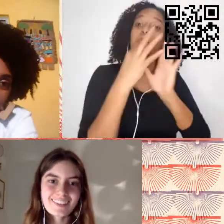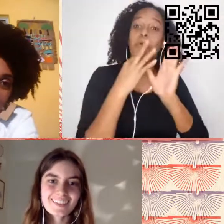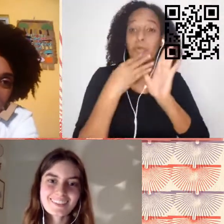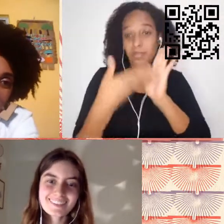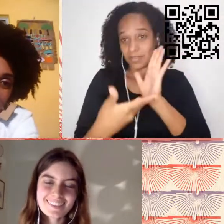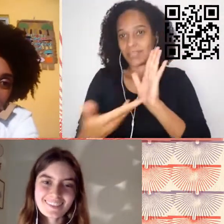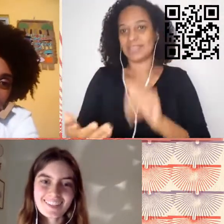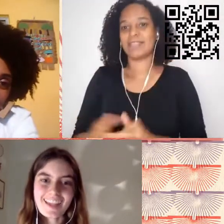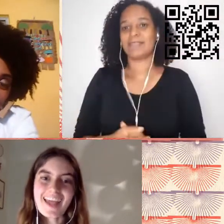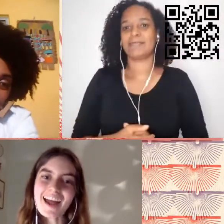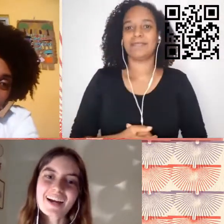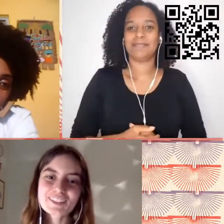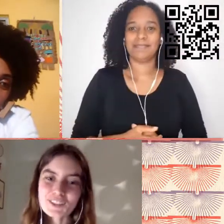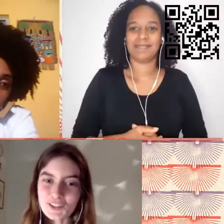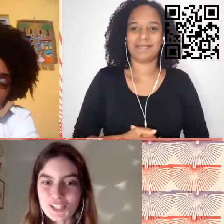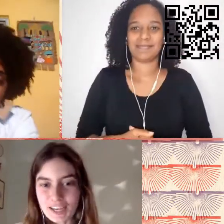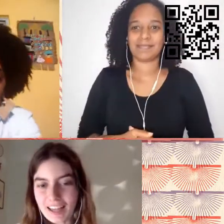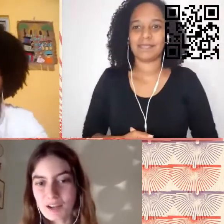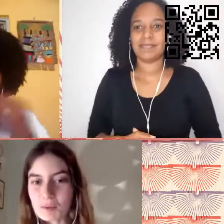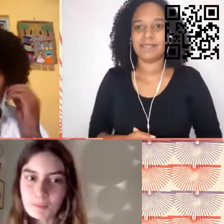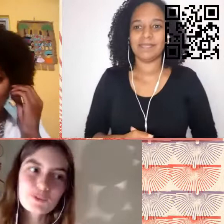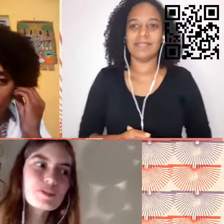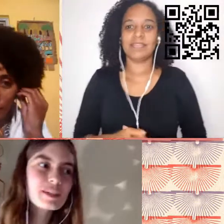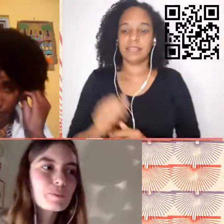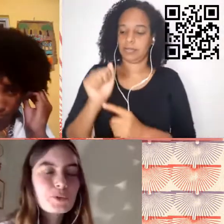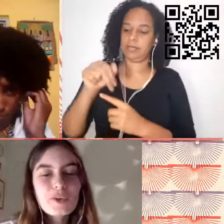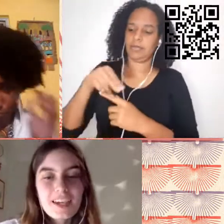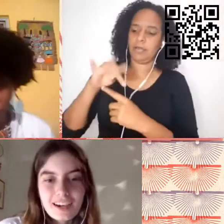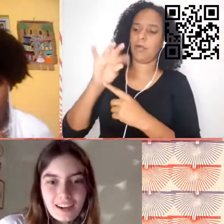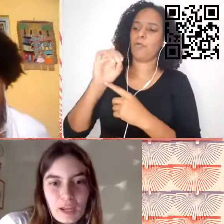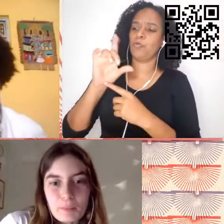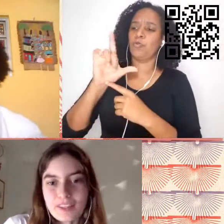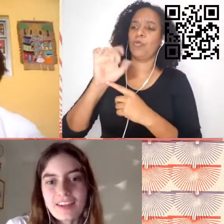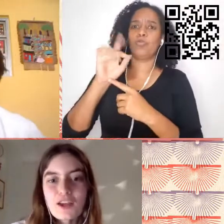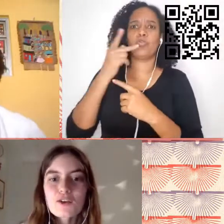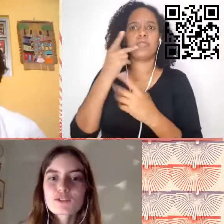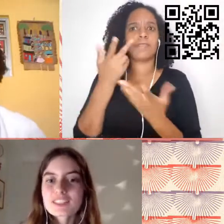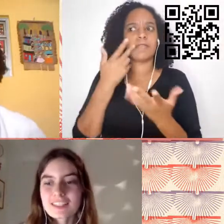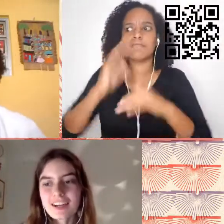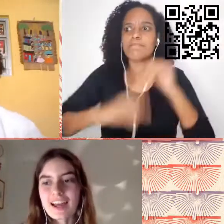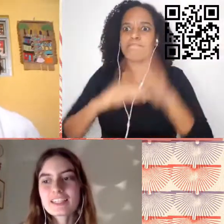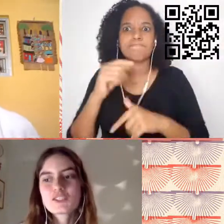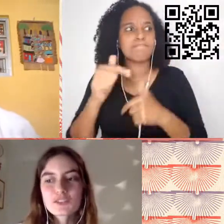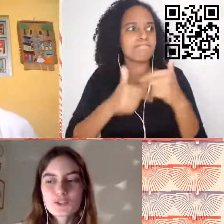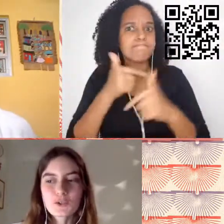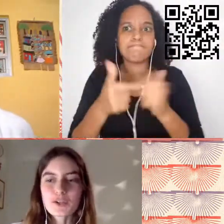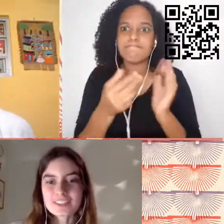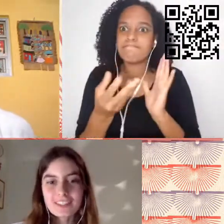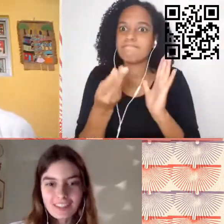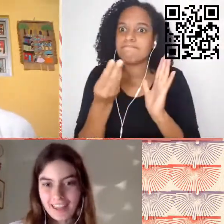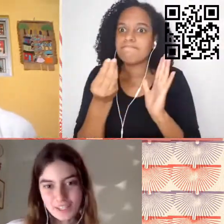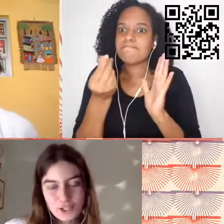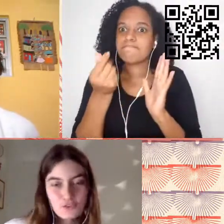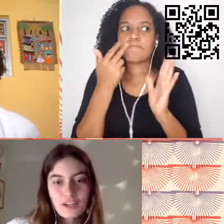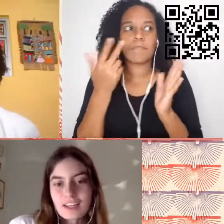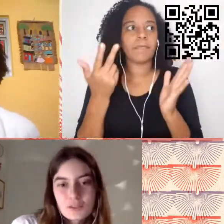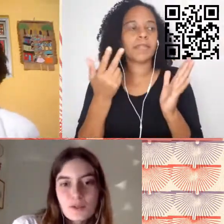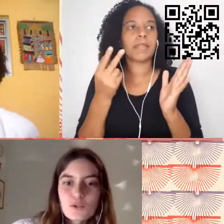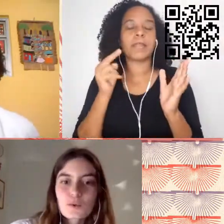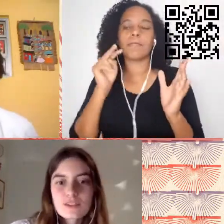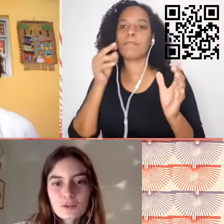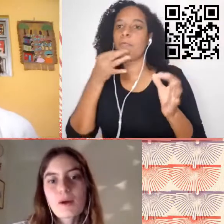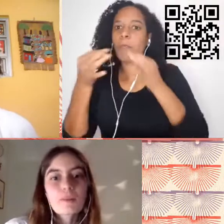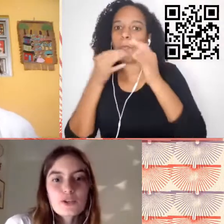essas produções. É, a antologia é uma produção muito rica, né? Porque você traz visões e ideias de